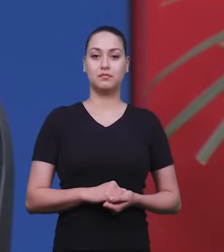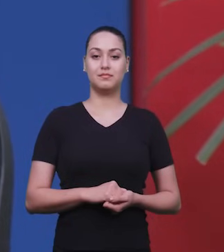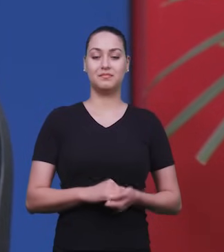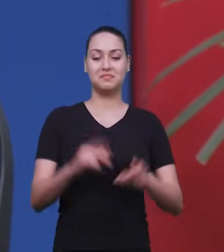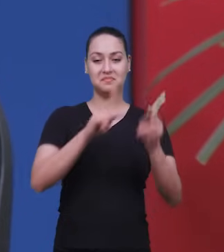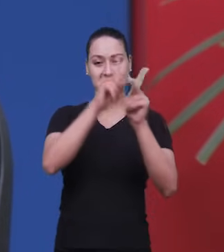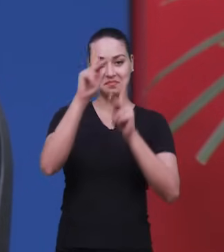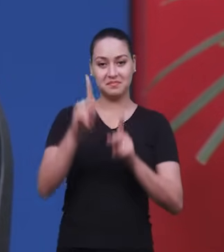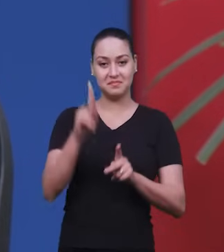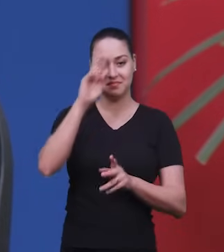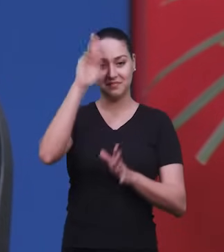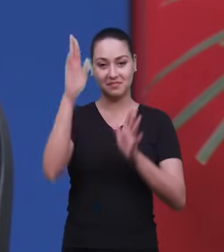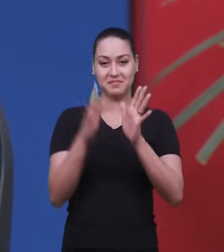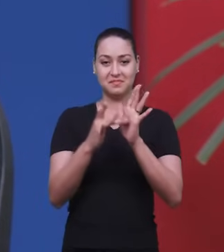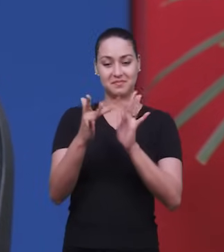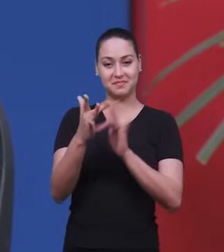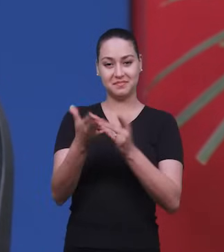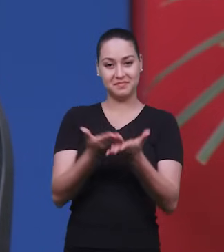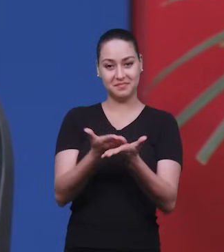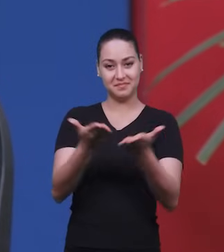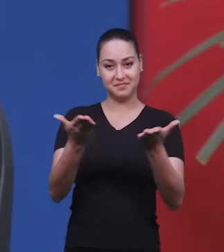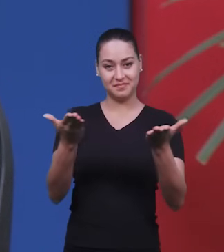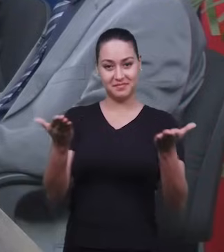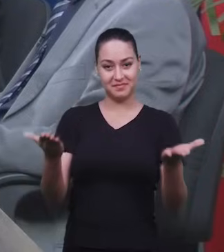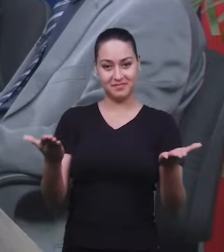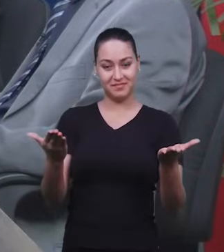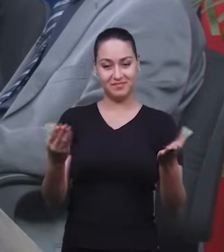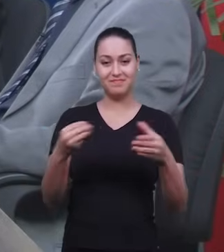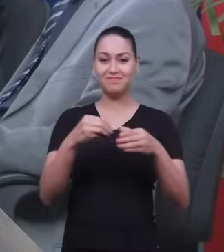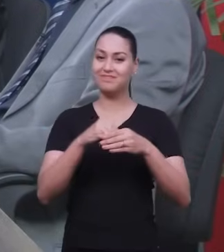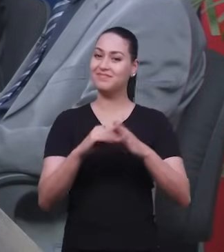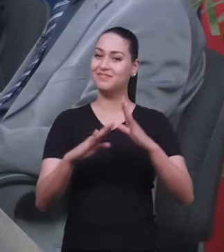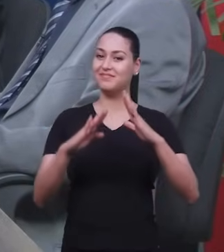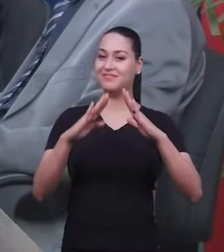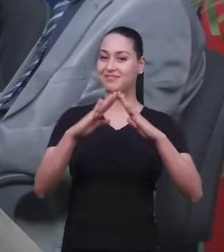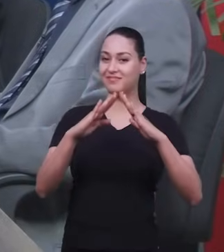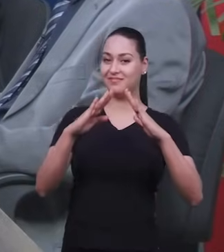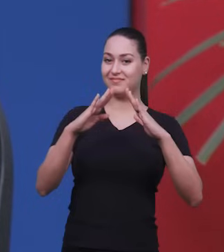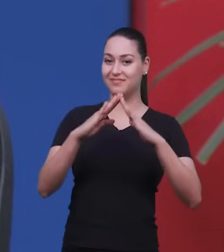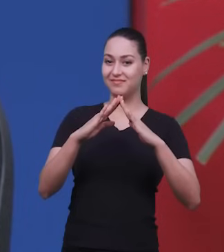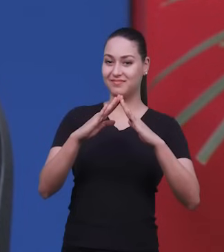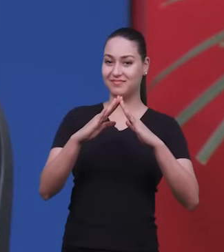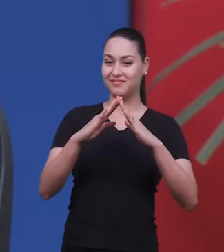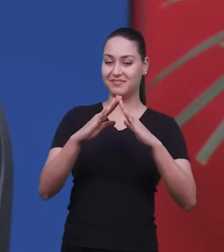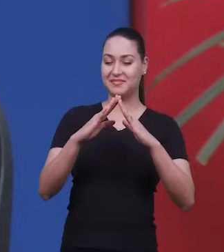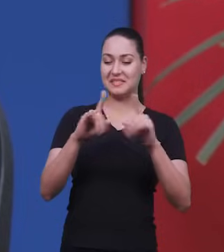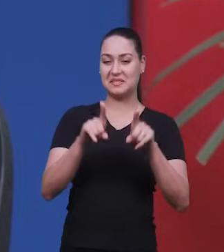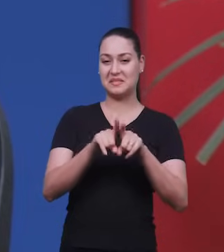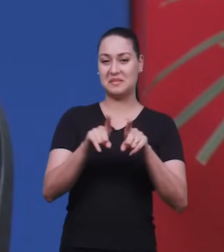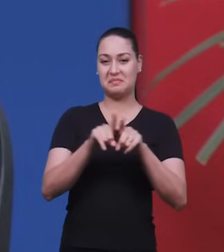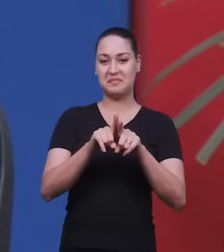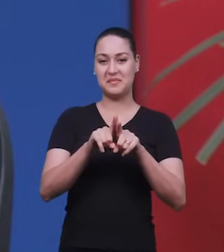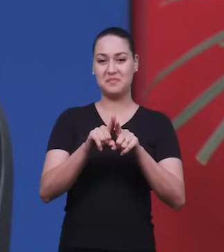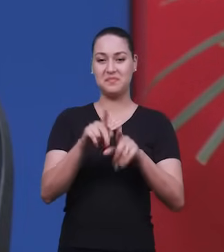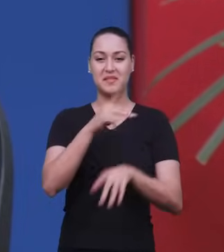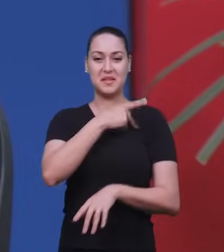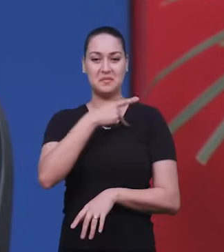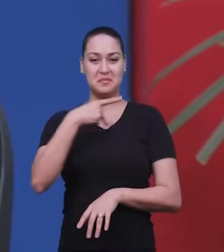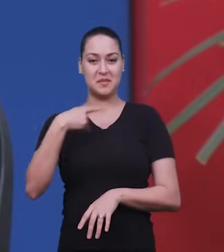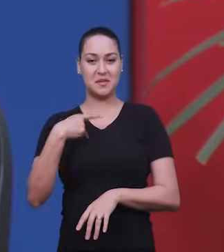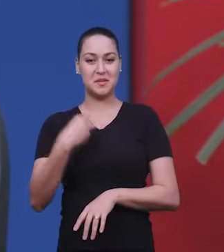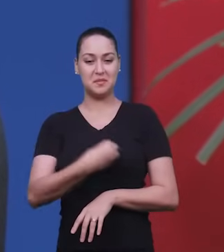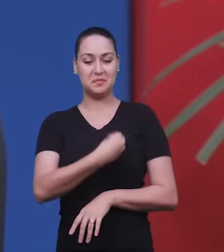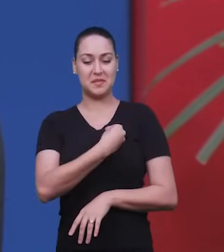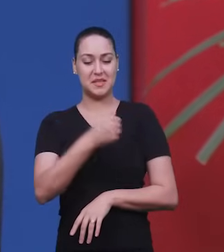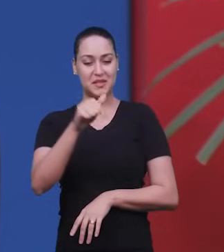paz do Senhor a todos que estão em casa, também a paz do Senhor a todos os pastores aqui na mesa.